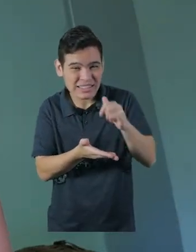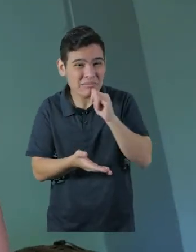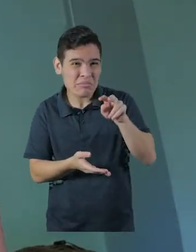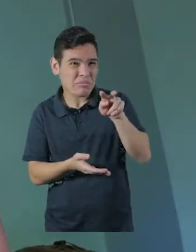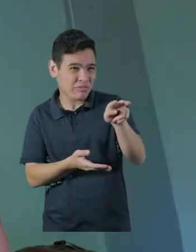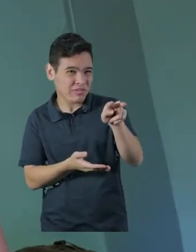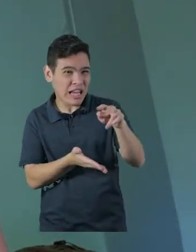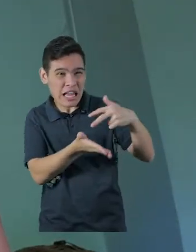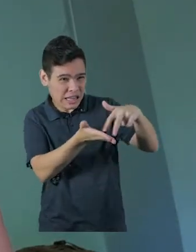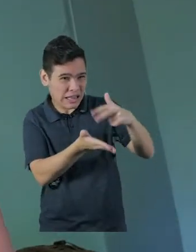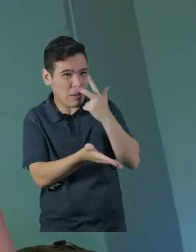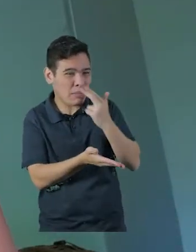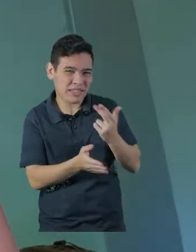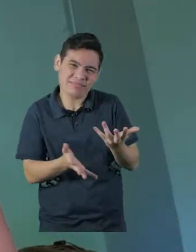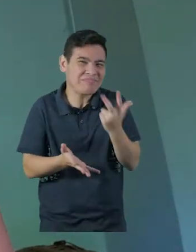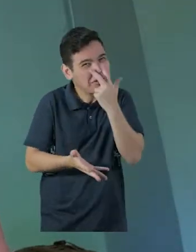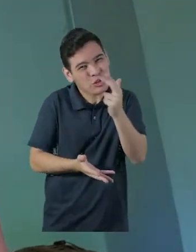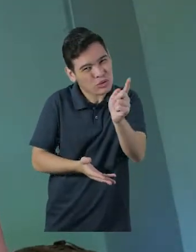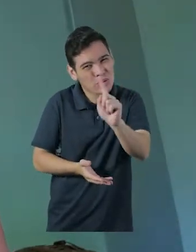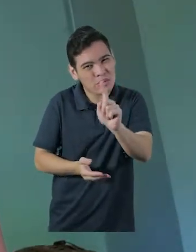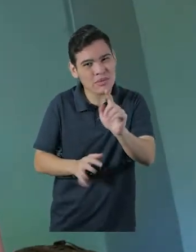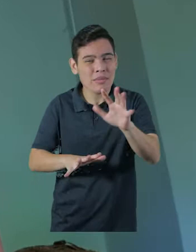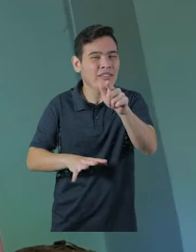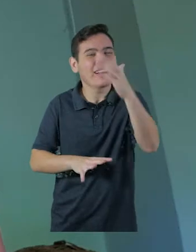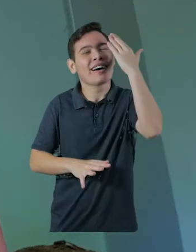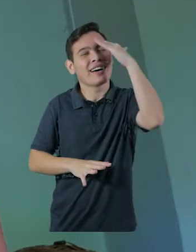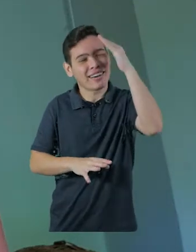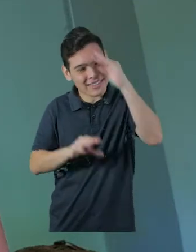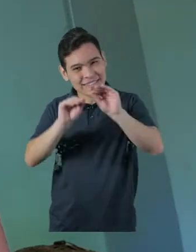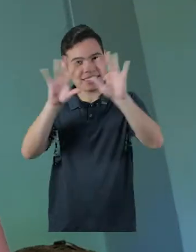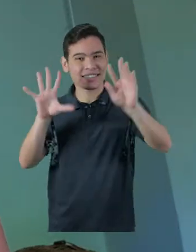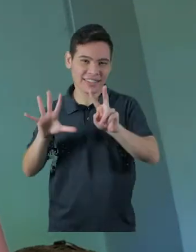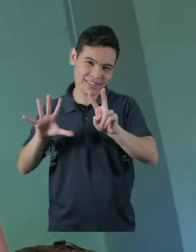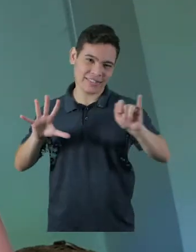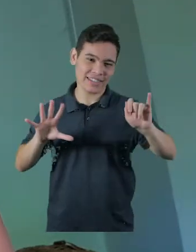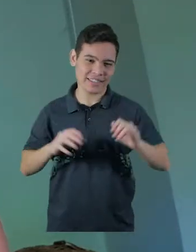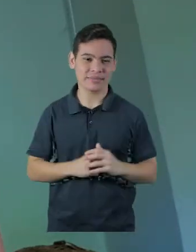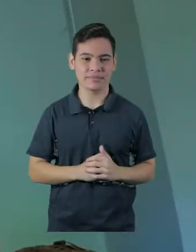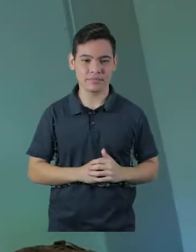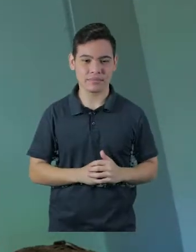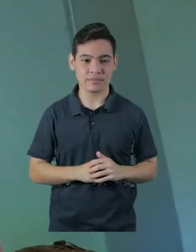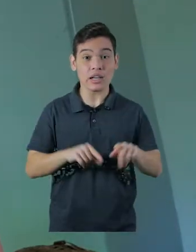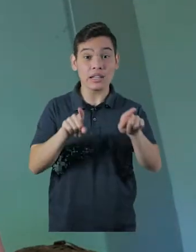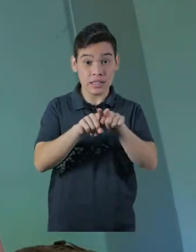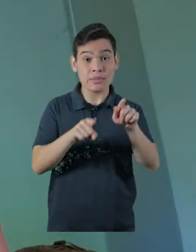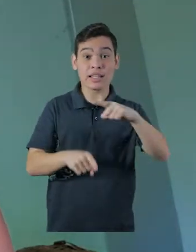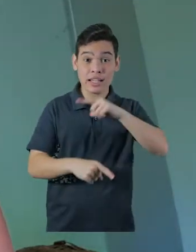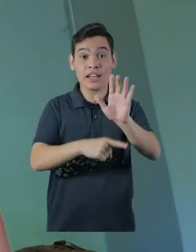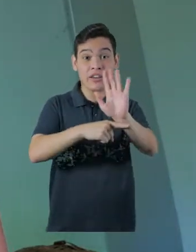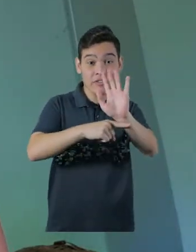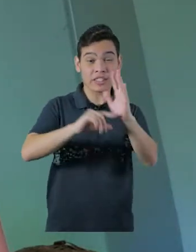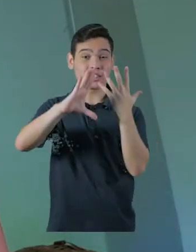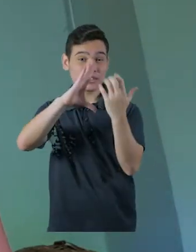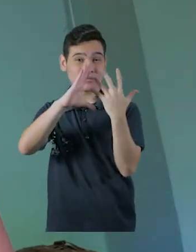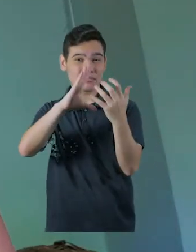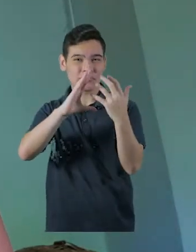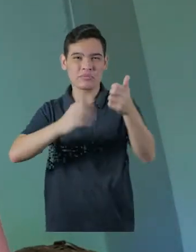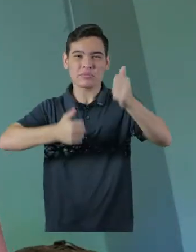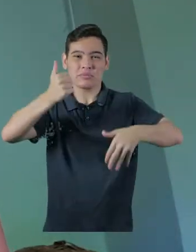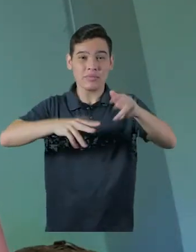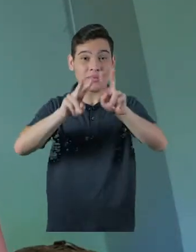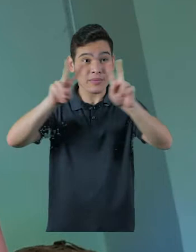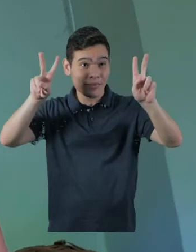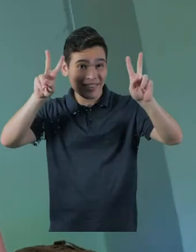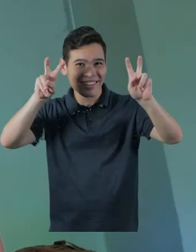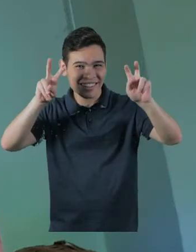é tradicionalmente reconhecido como dança. Então vocês vão entender isso tem várias implicações, eu também tenho vídeos